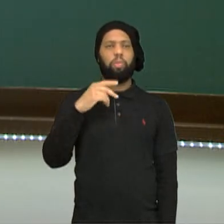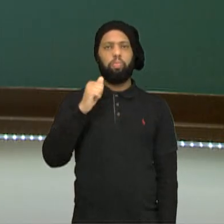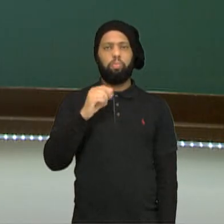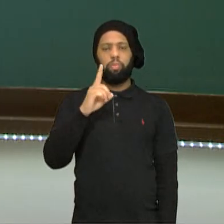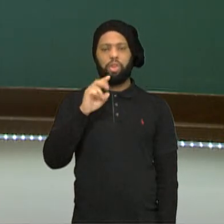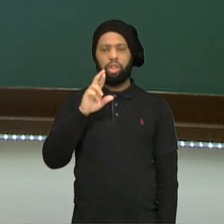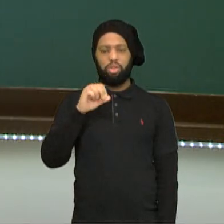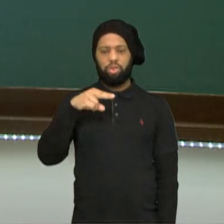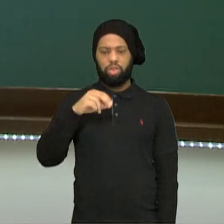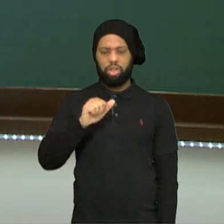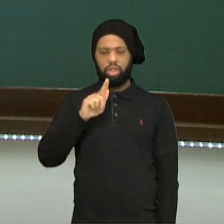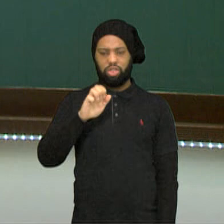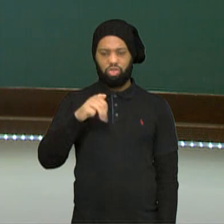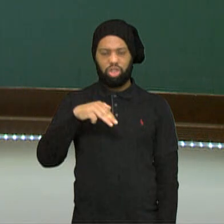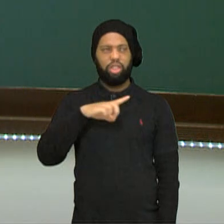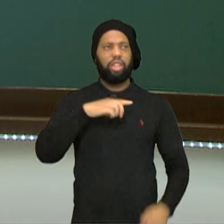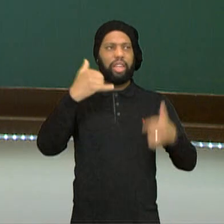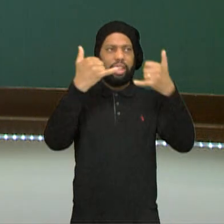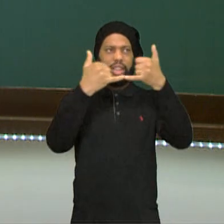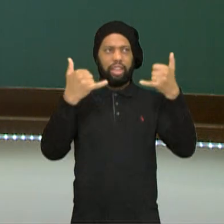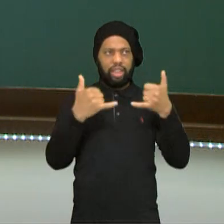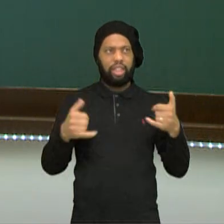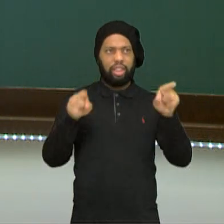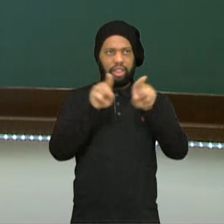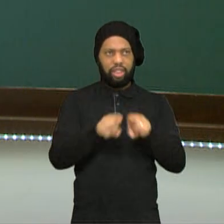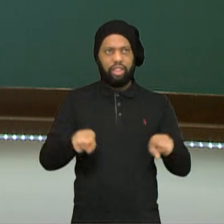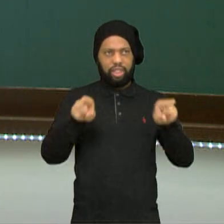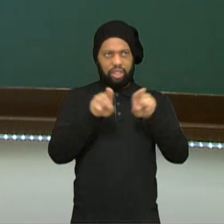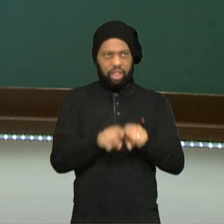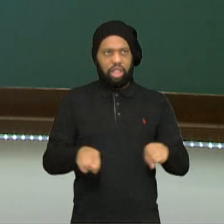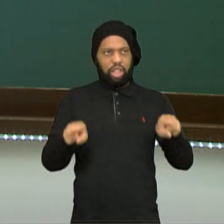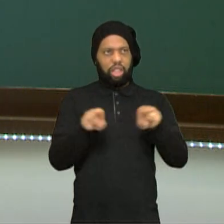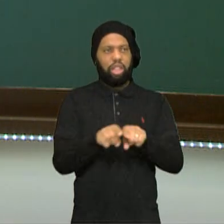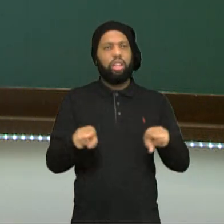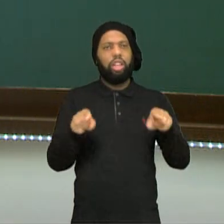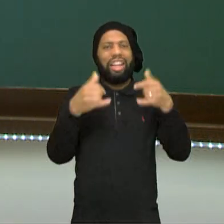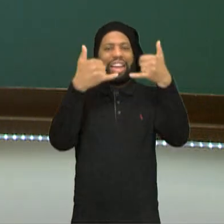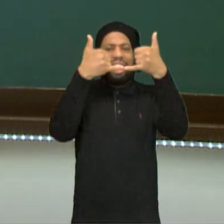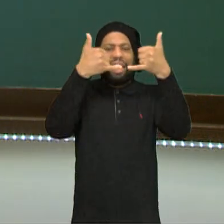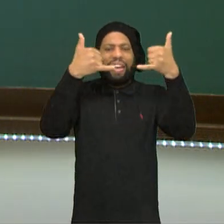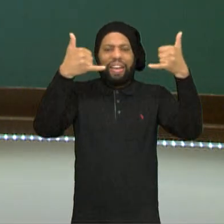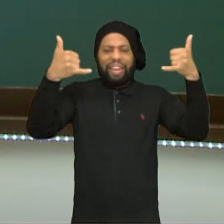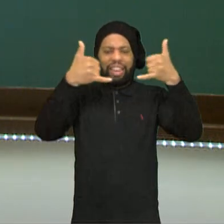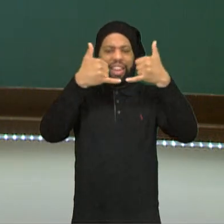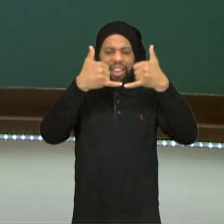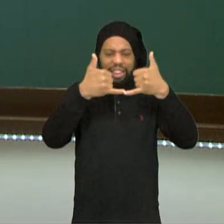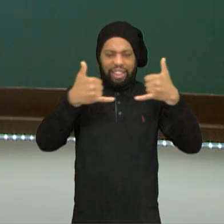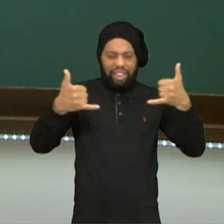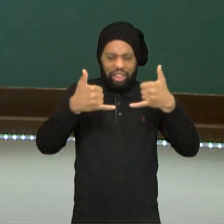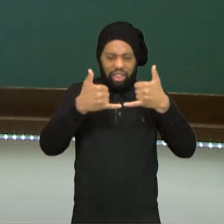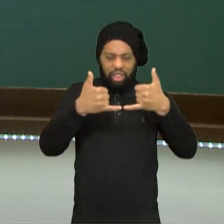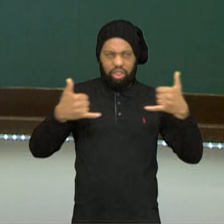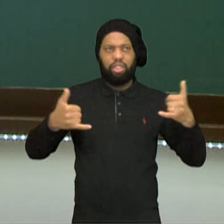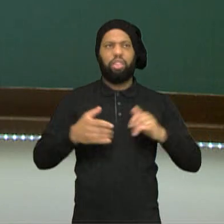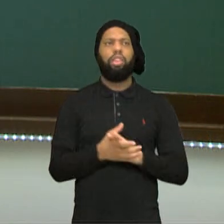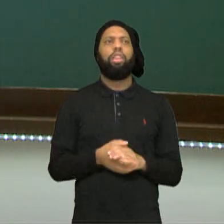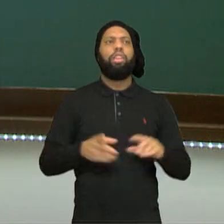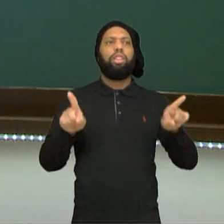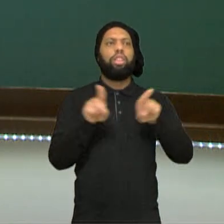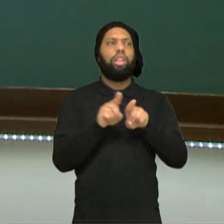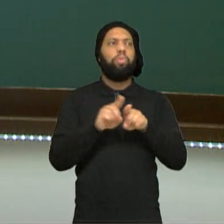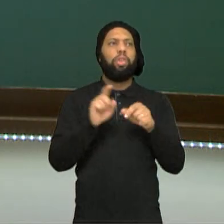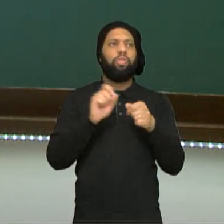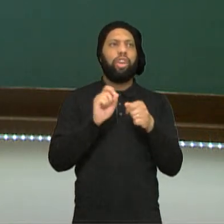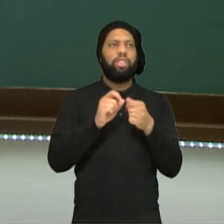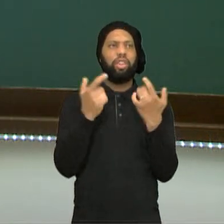repete, as linhas, olha ali, né? Tem essas formas que vão se repetindo, né? São linhas retas, né? Formas geométricas. Está sendo feito